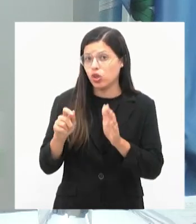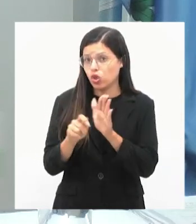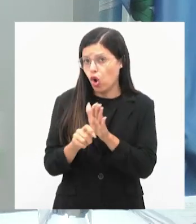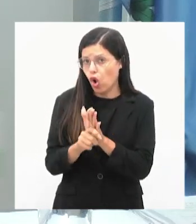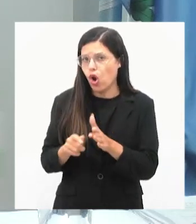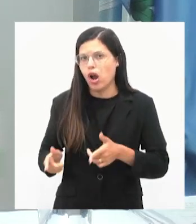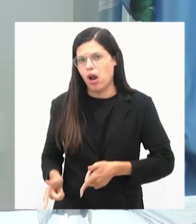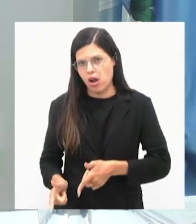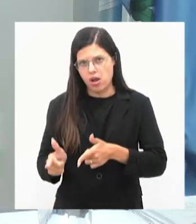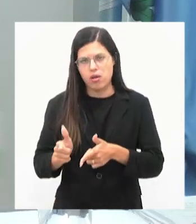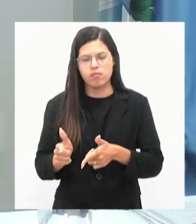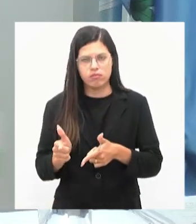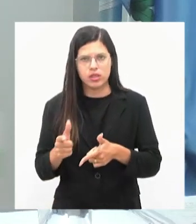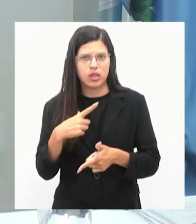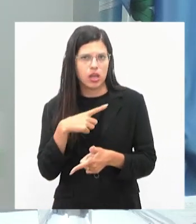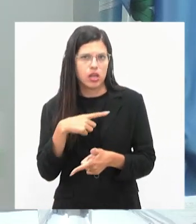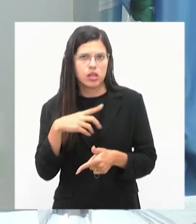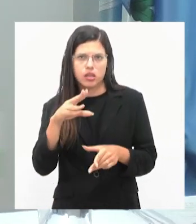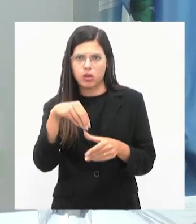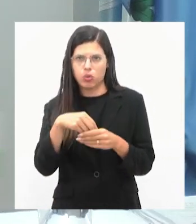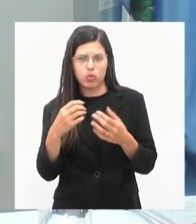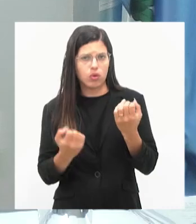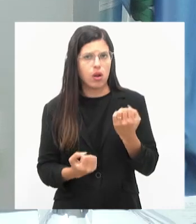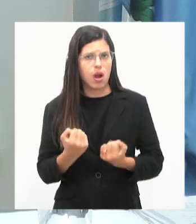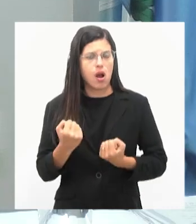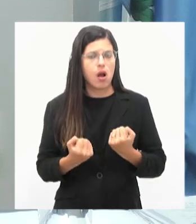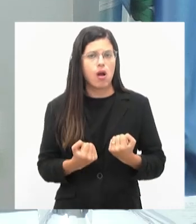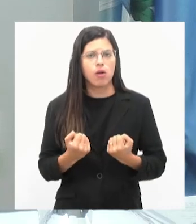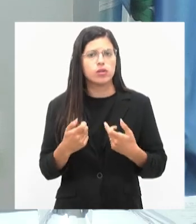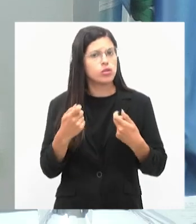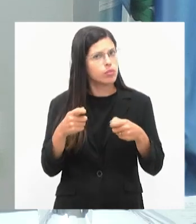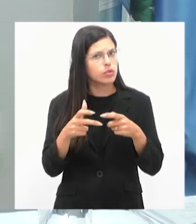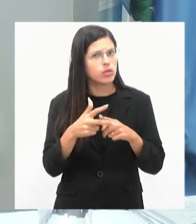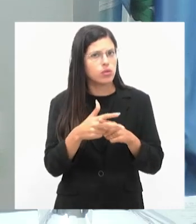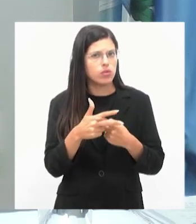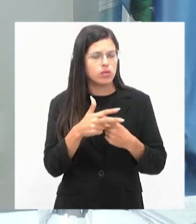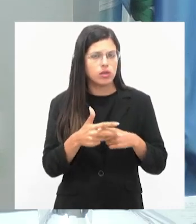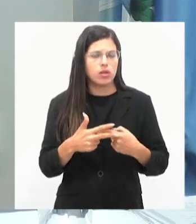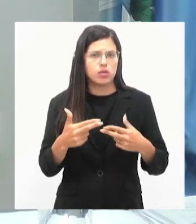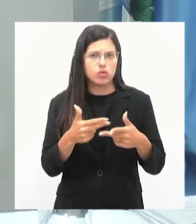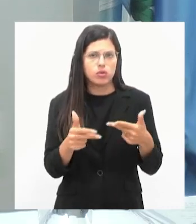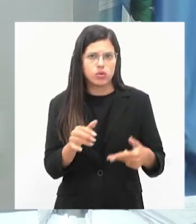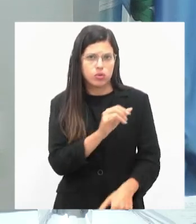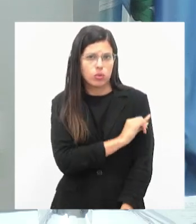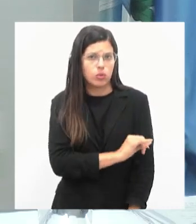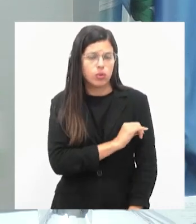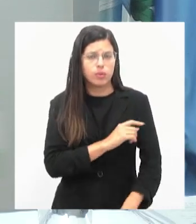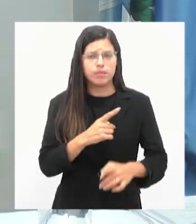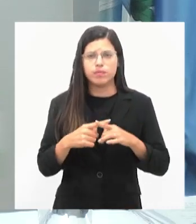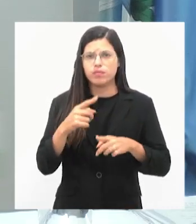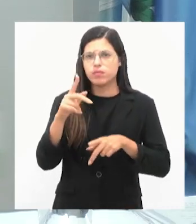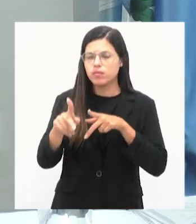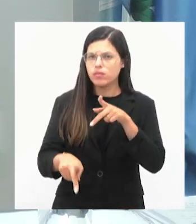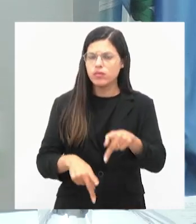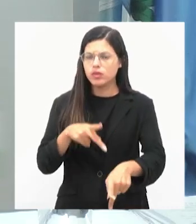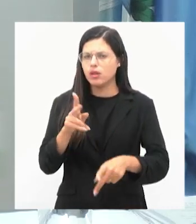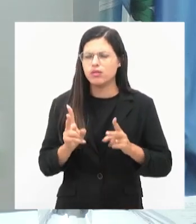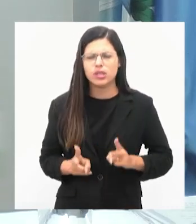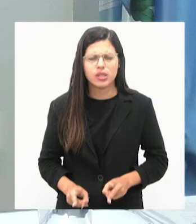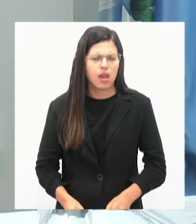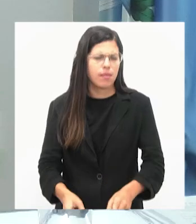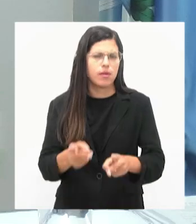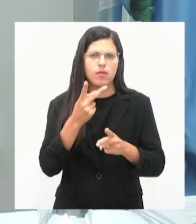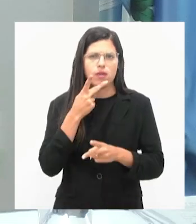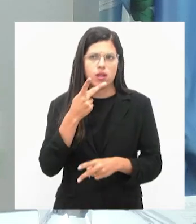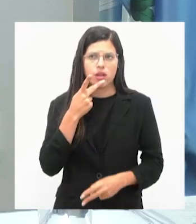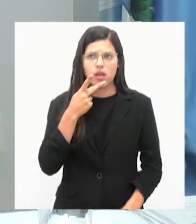é dessa maneira que a gente precisa conduzir e consertar as coisas no Rio de Janeiro. Porque o povo, eu sempre falei isso aqui, da